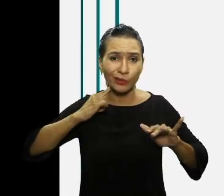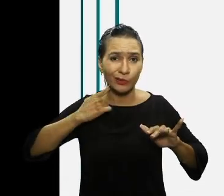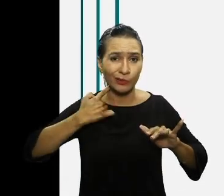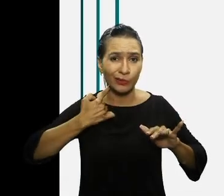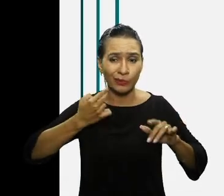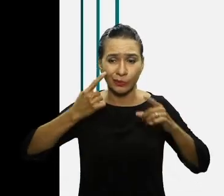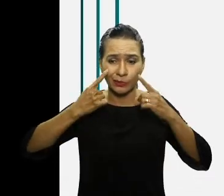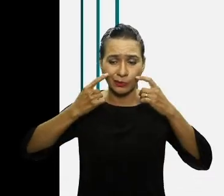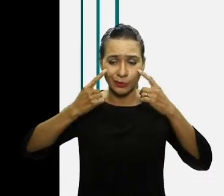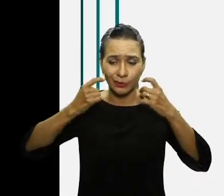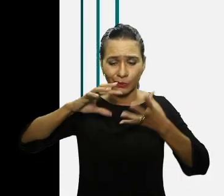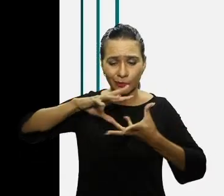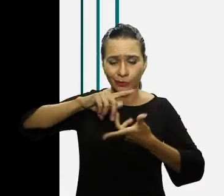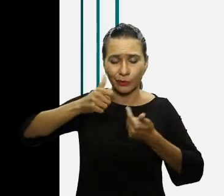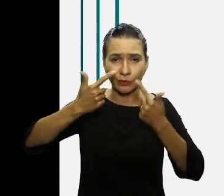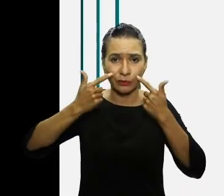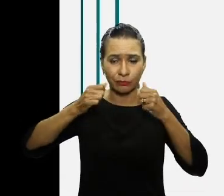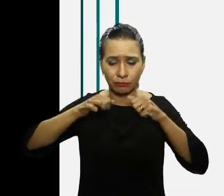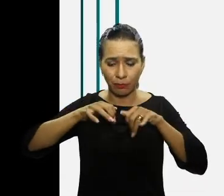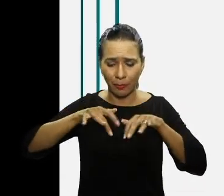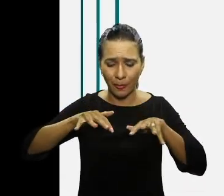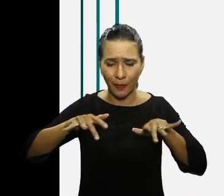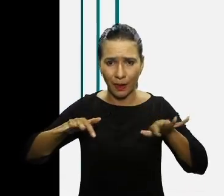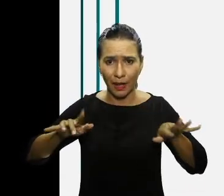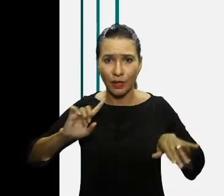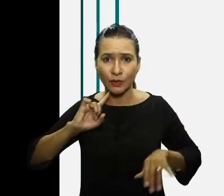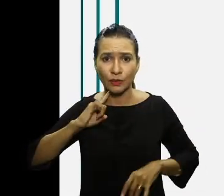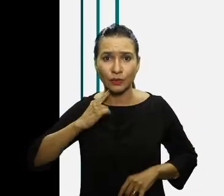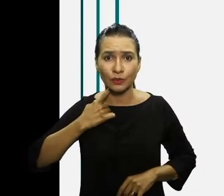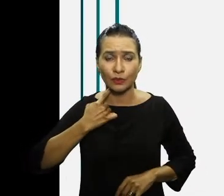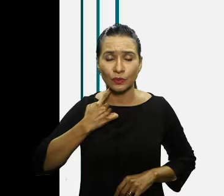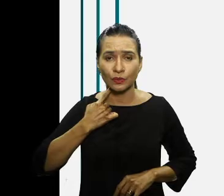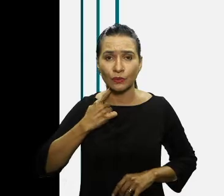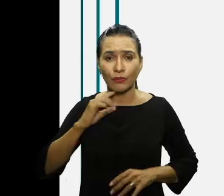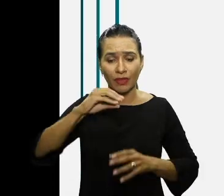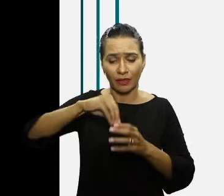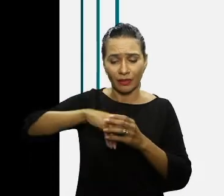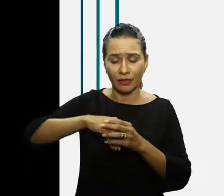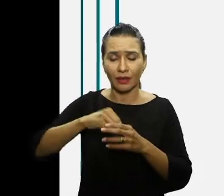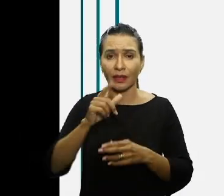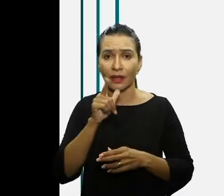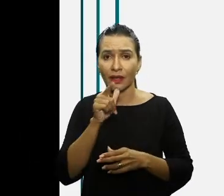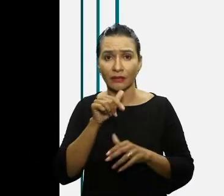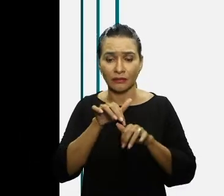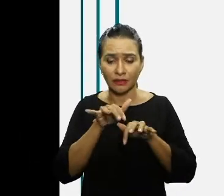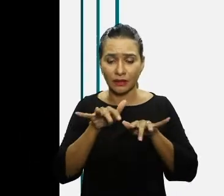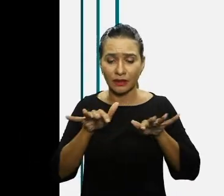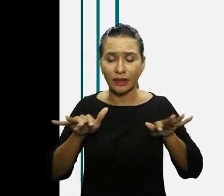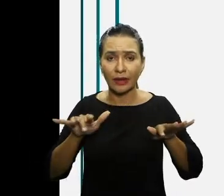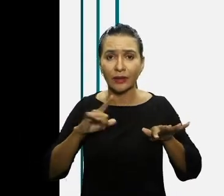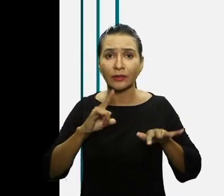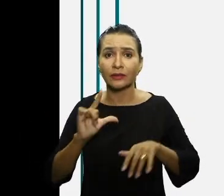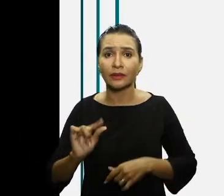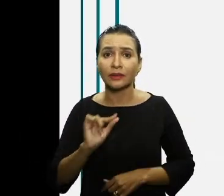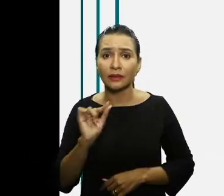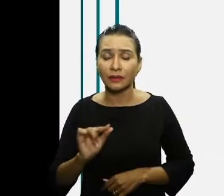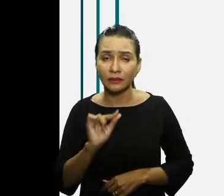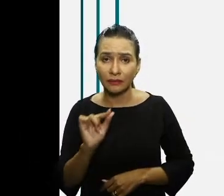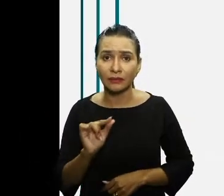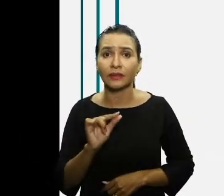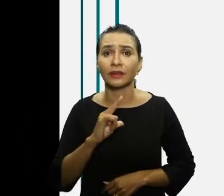formada pelas lágrimas da terra. E nessa água, né, acumulada, a gente vê o descarte